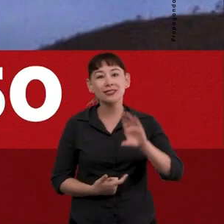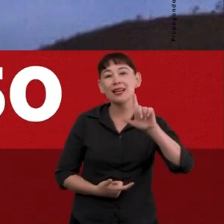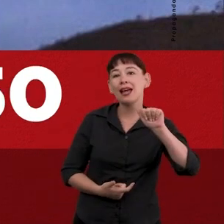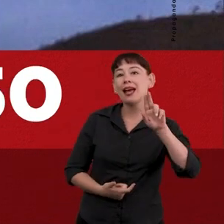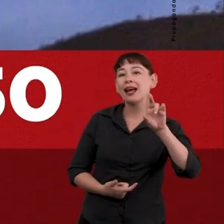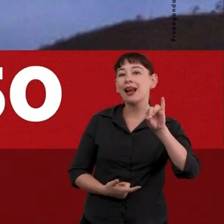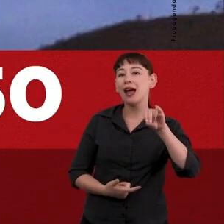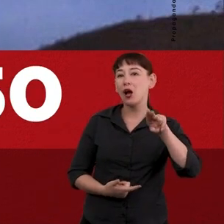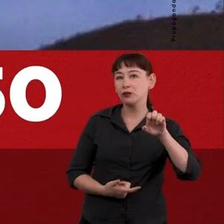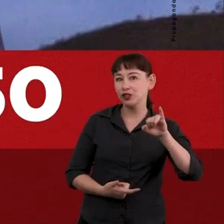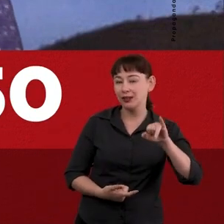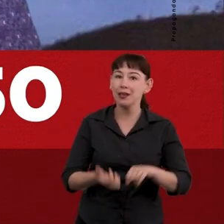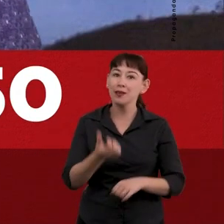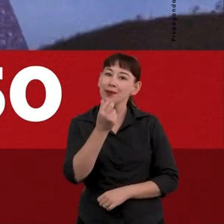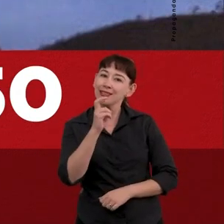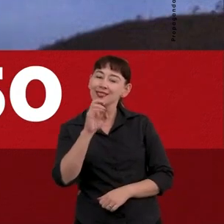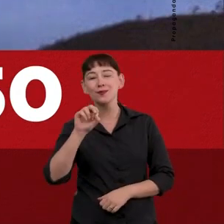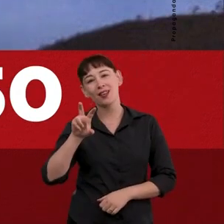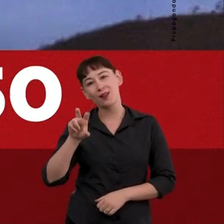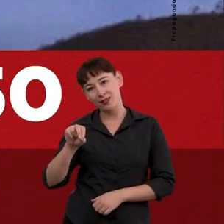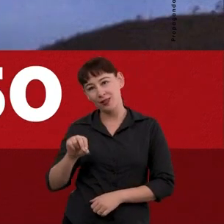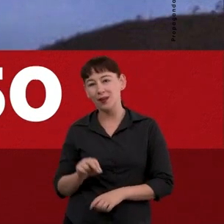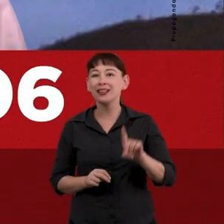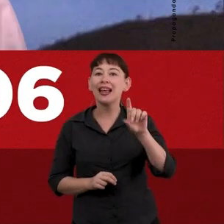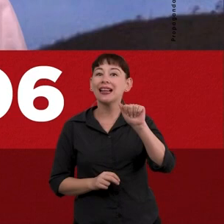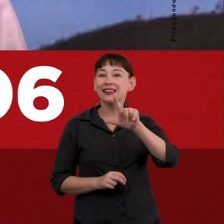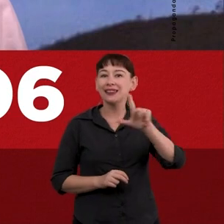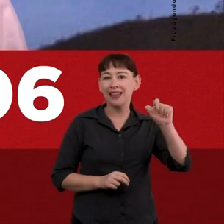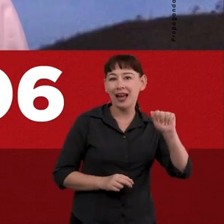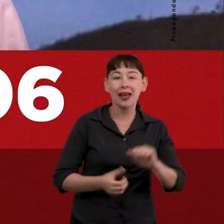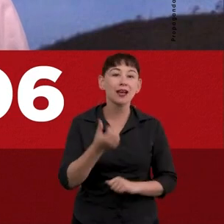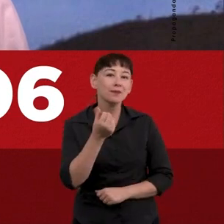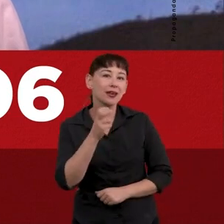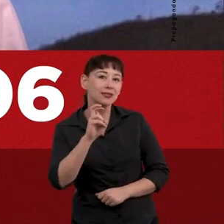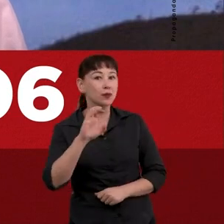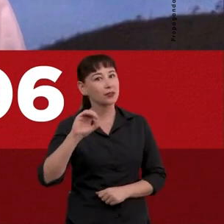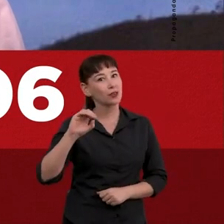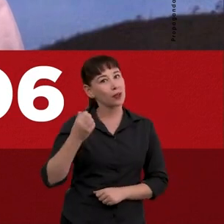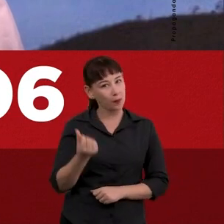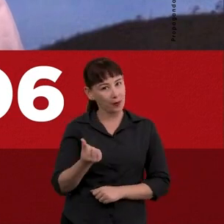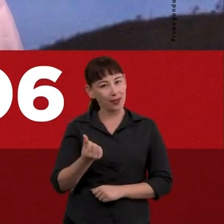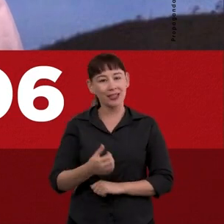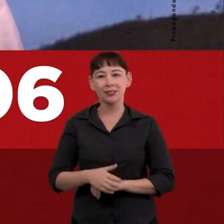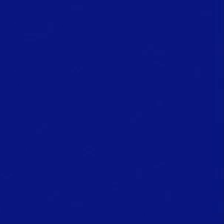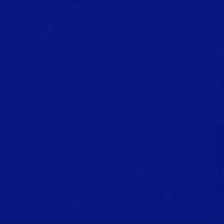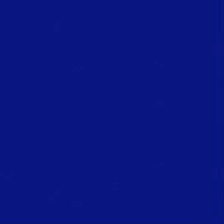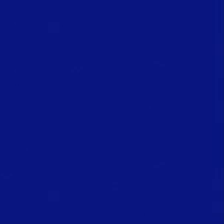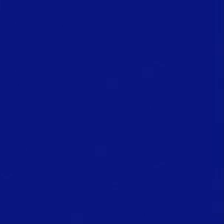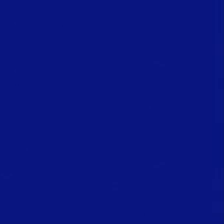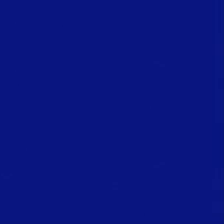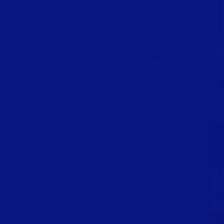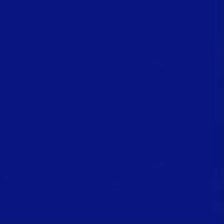65112. Claudinei de Jesus, 65050. Dala Motos, 65006.